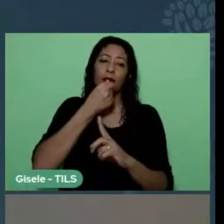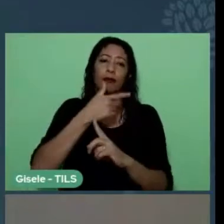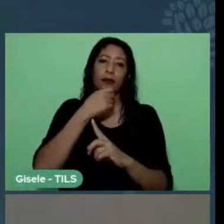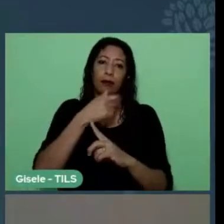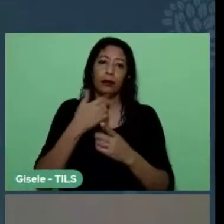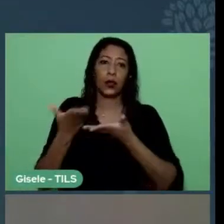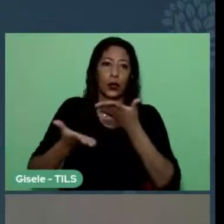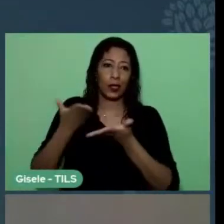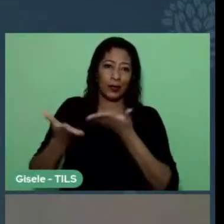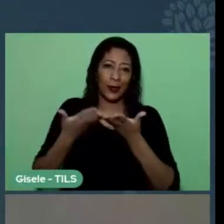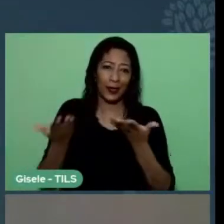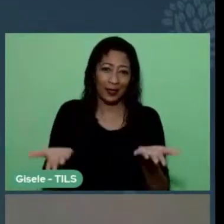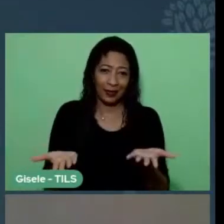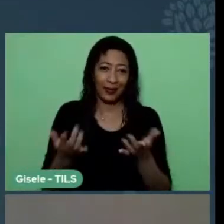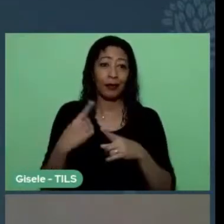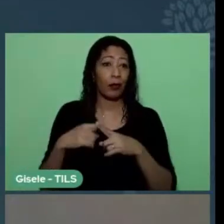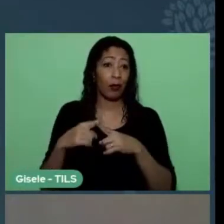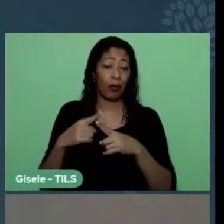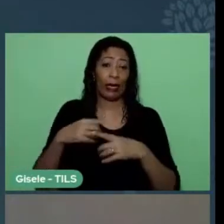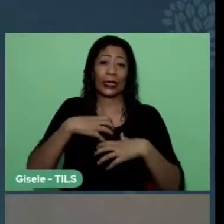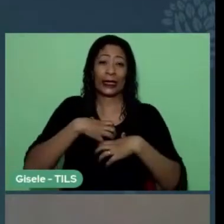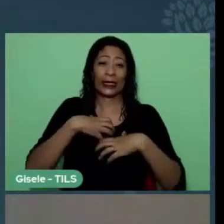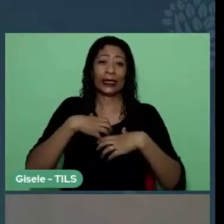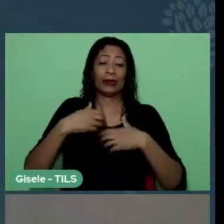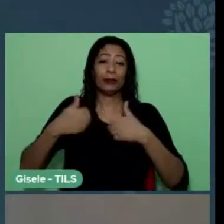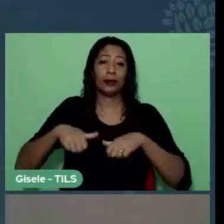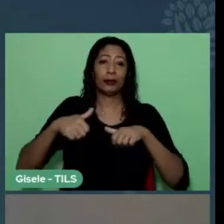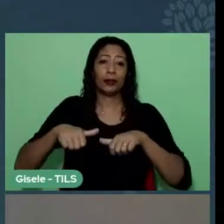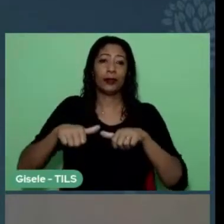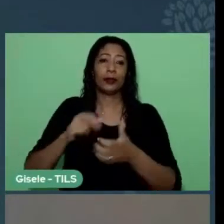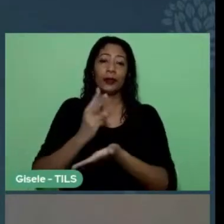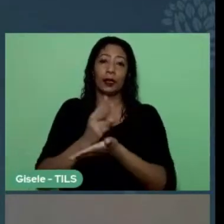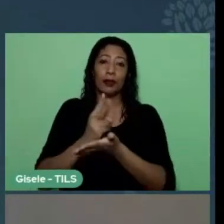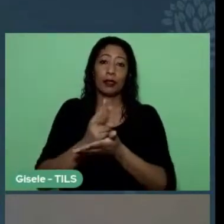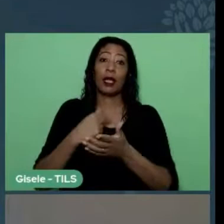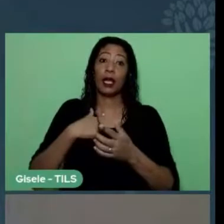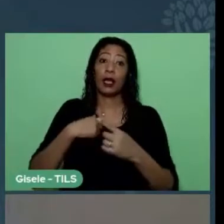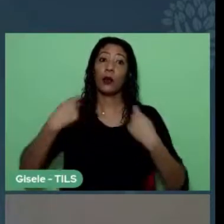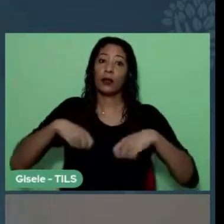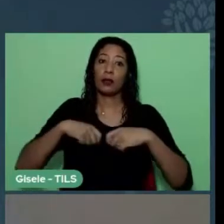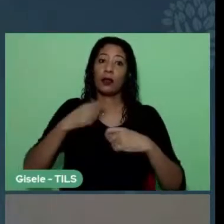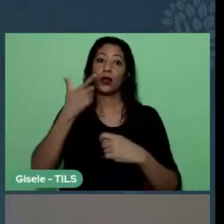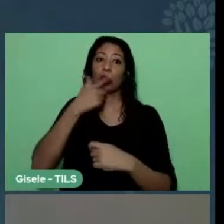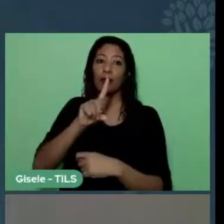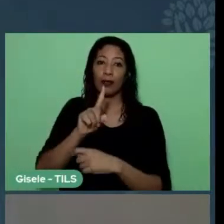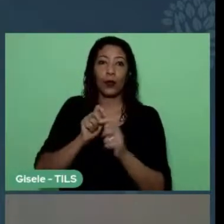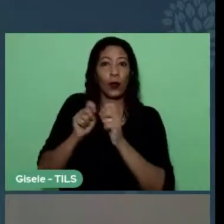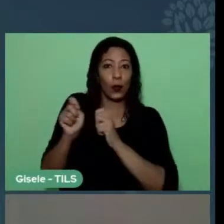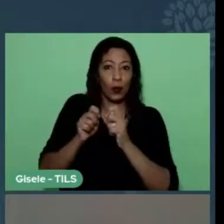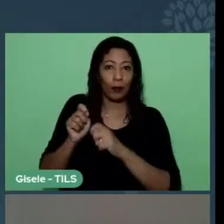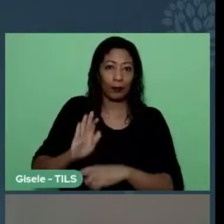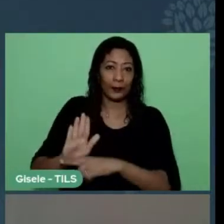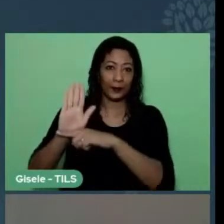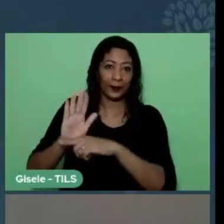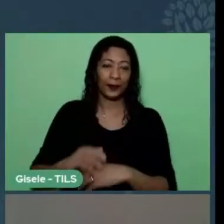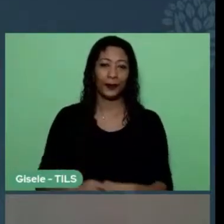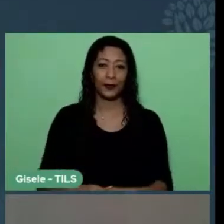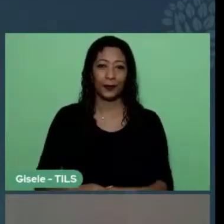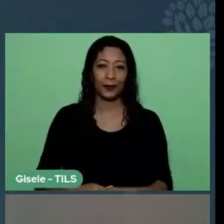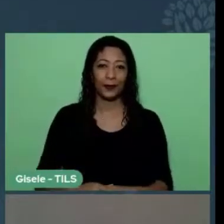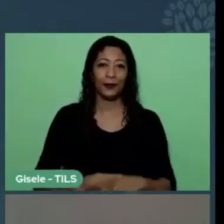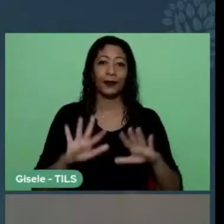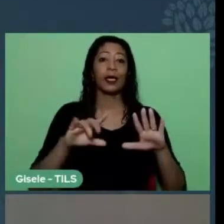esse paciente aí está tendo muitos sintomas e eu preciso, então, atingir esse controle para ele. E aí tem essa figurinha